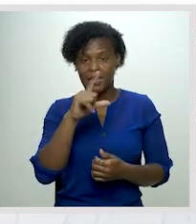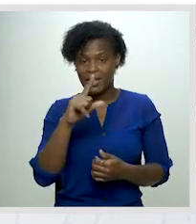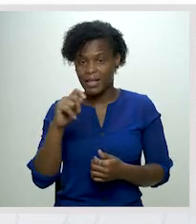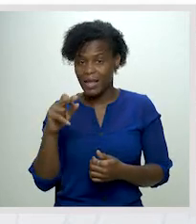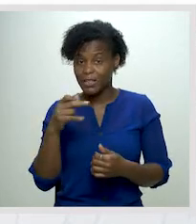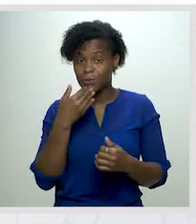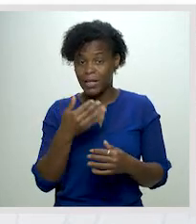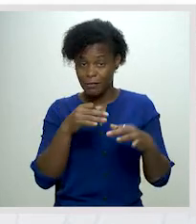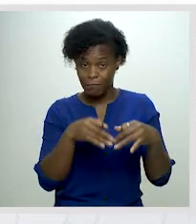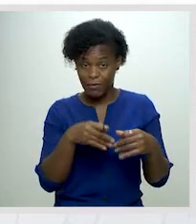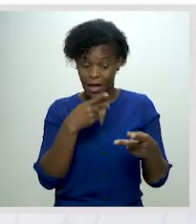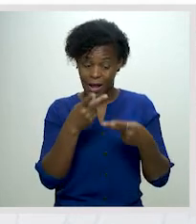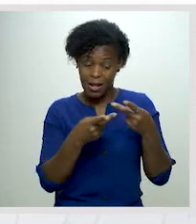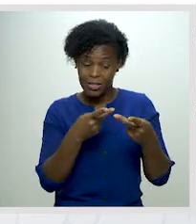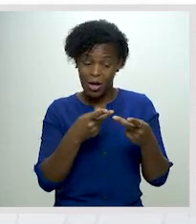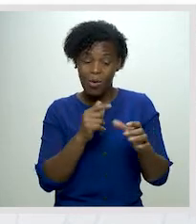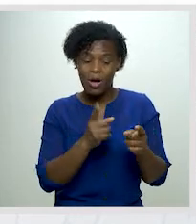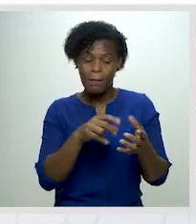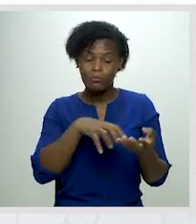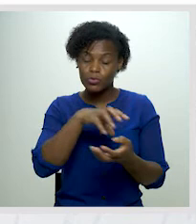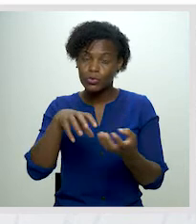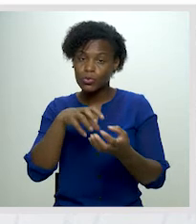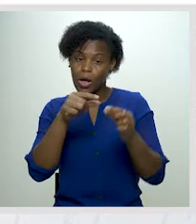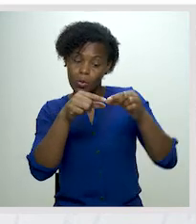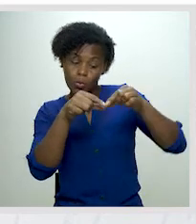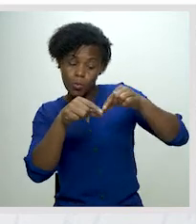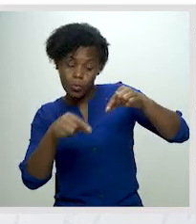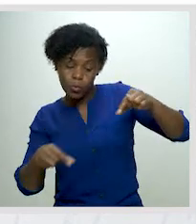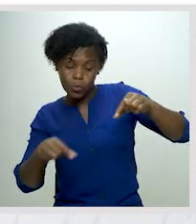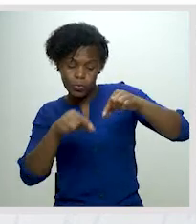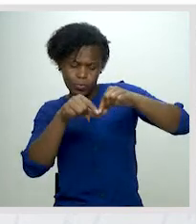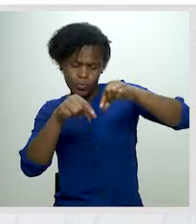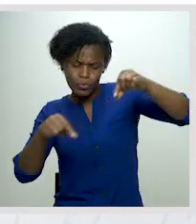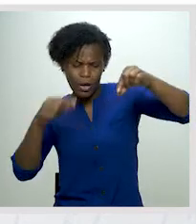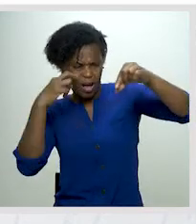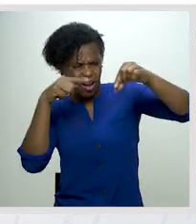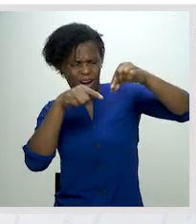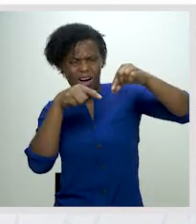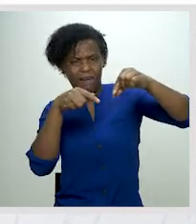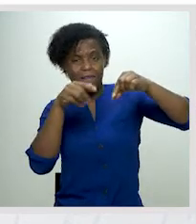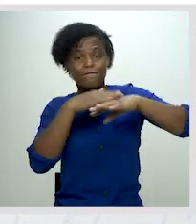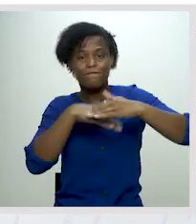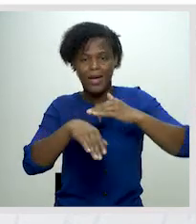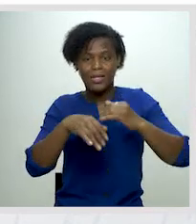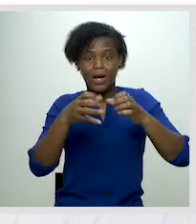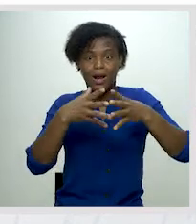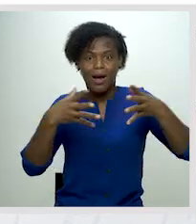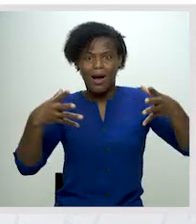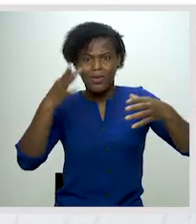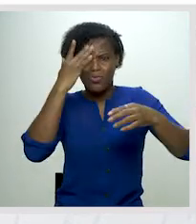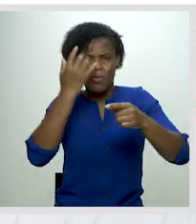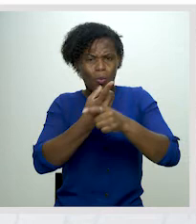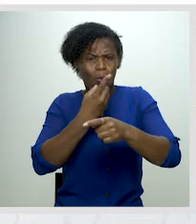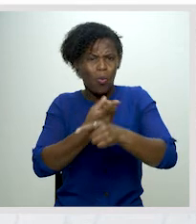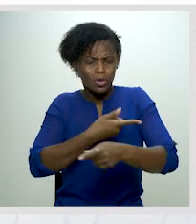de Miller, analisou a composição da mistura na parte do tubo e verificou que tinha produzido um grande número